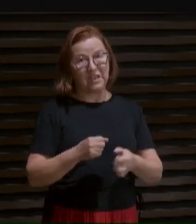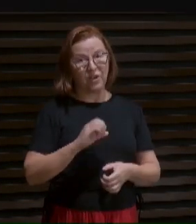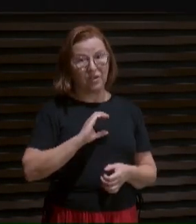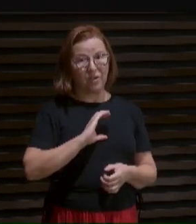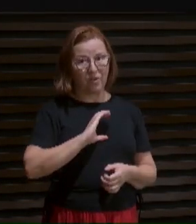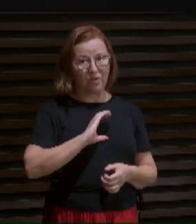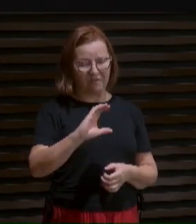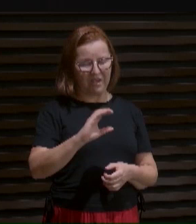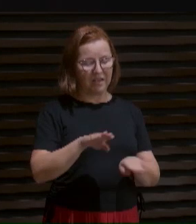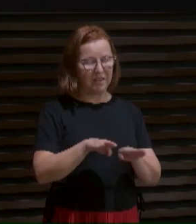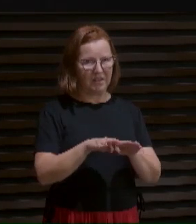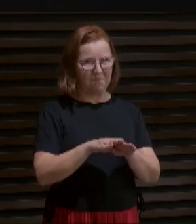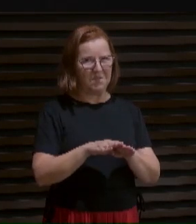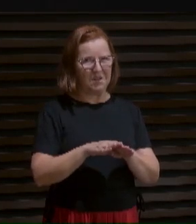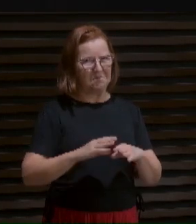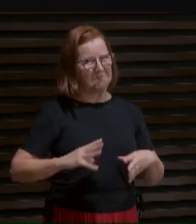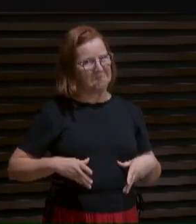confiar também na carne,